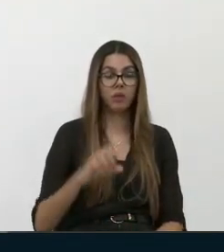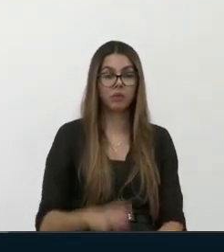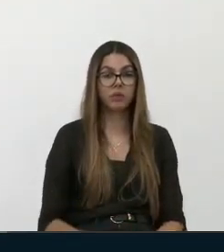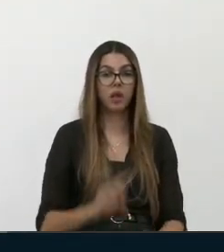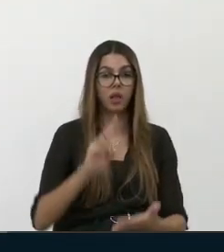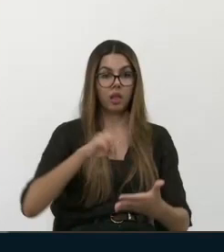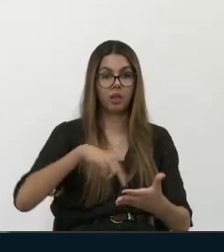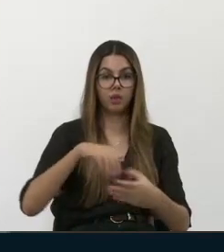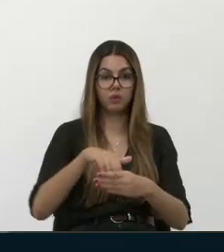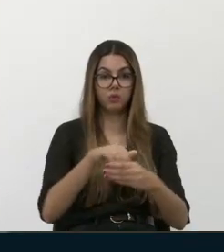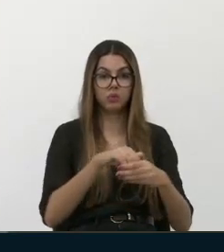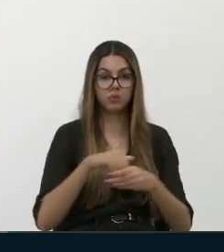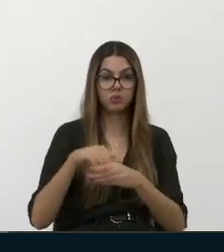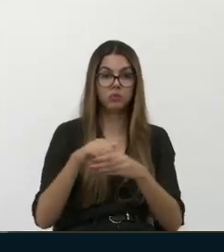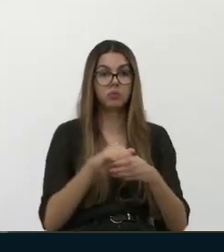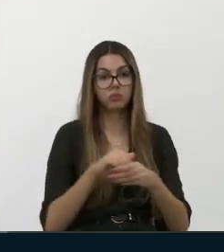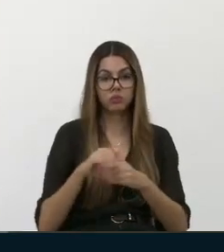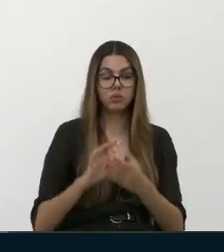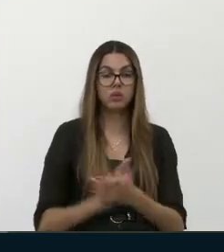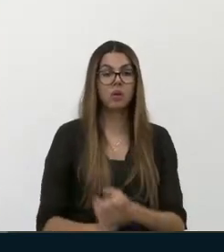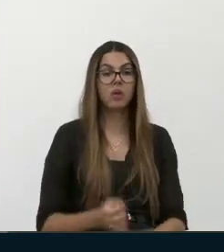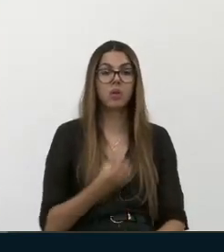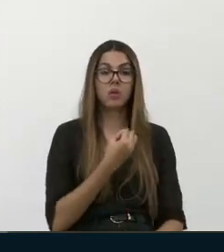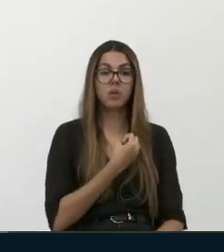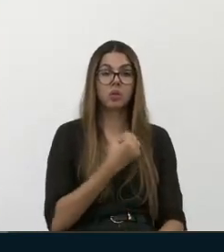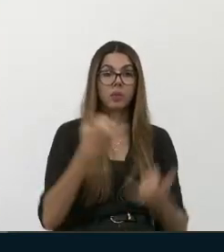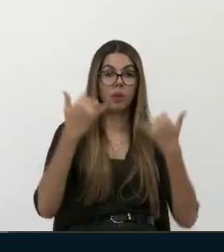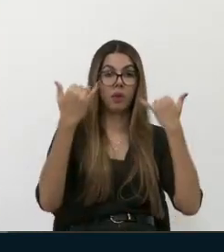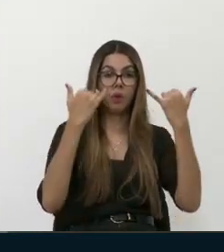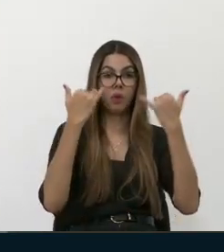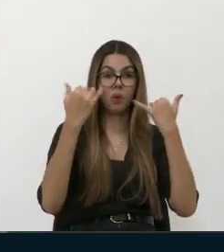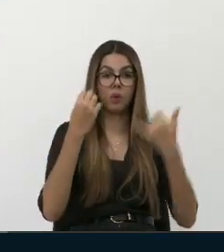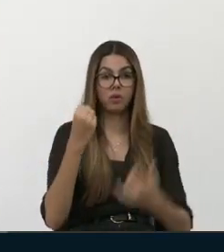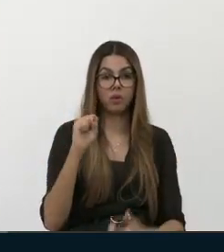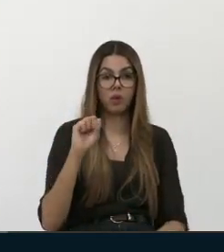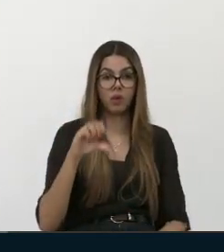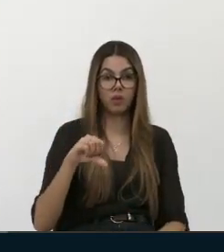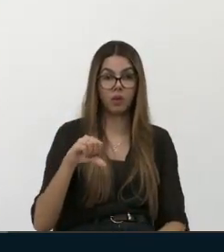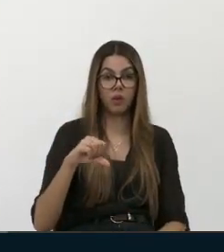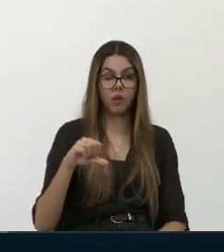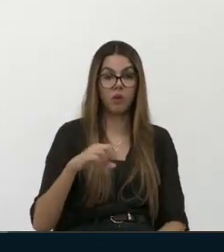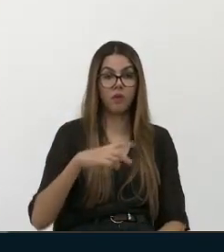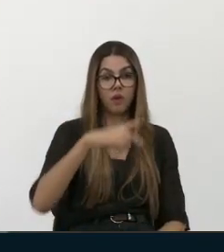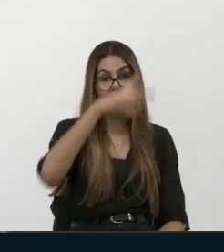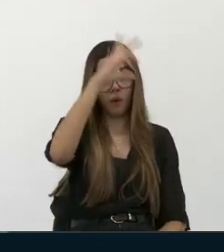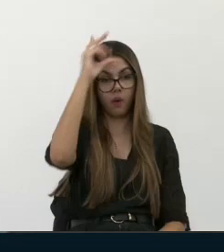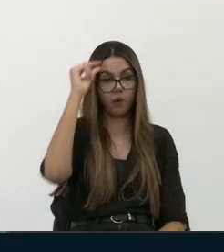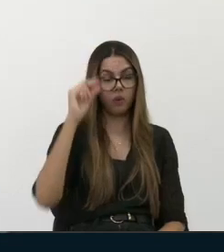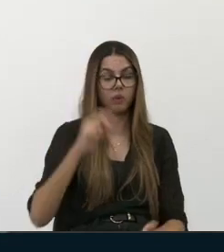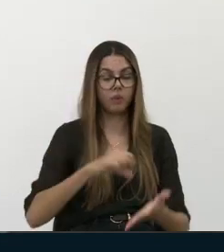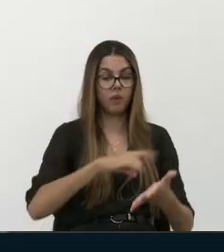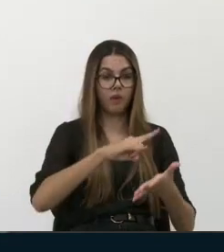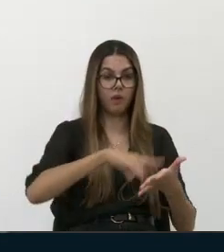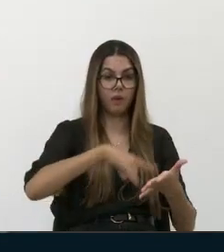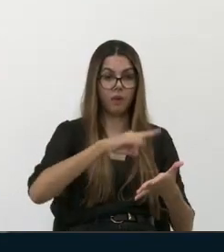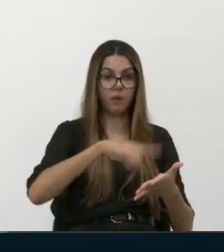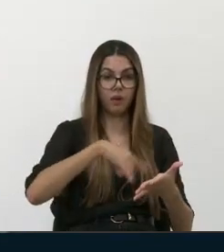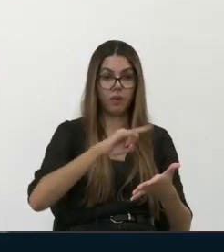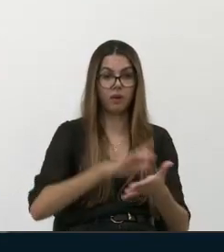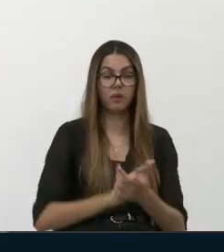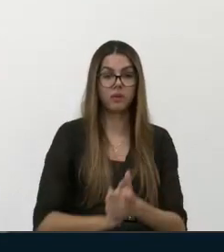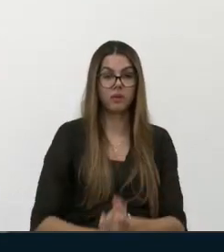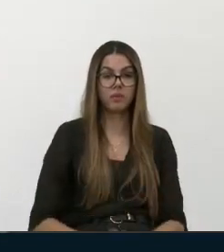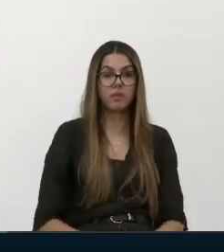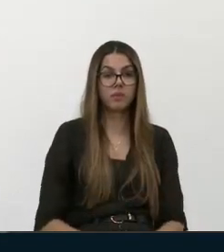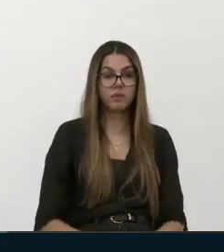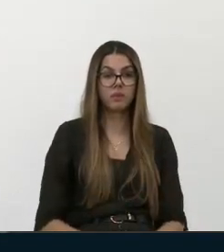Leitura, discussão e votação do requerimento de informação 89/2024. Informações sobre o contrato firmado entre a Prefeitura e a empresa A3